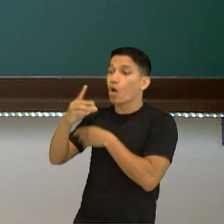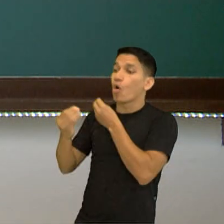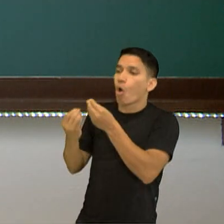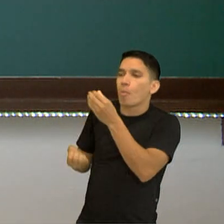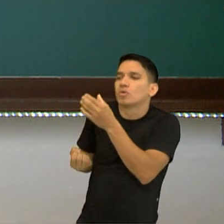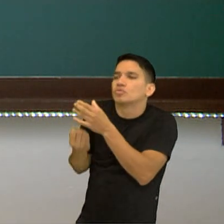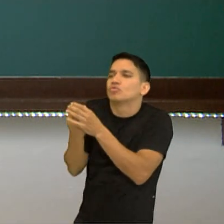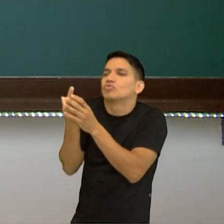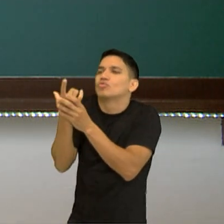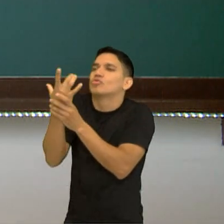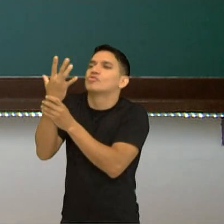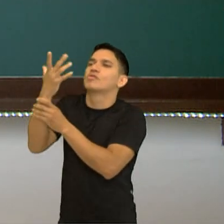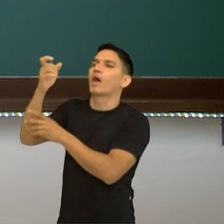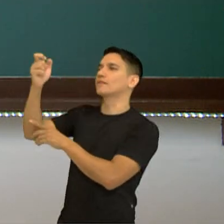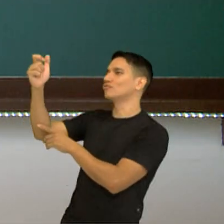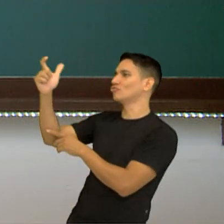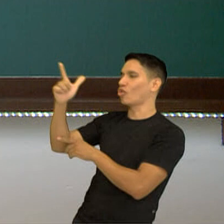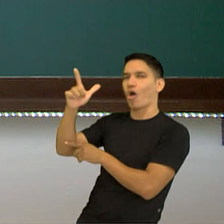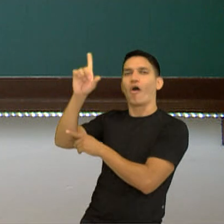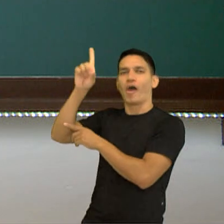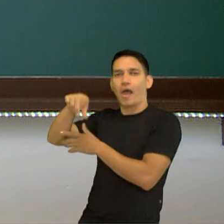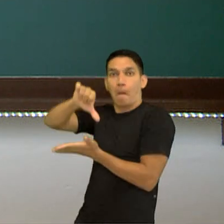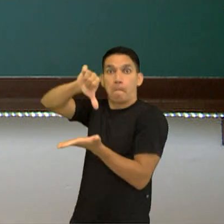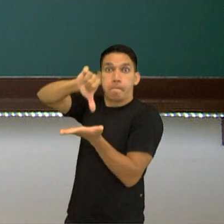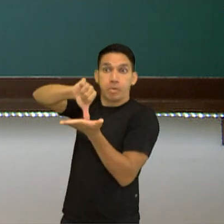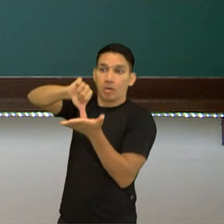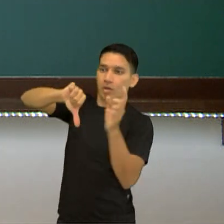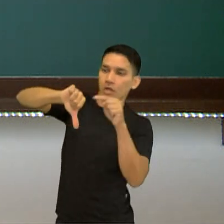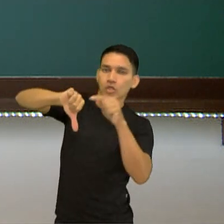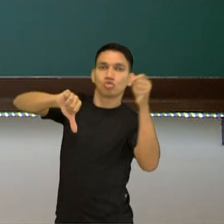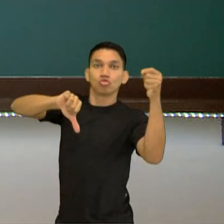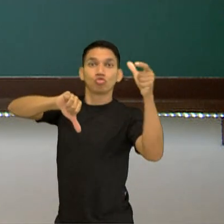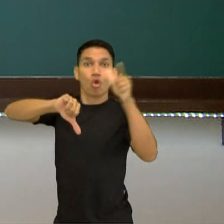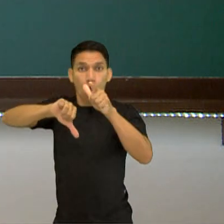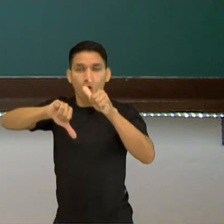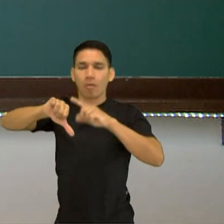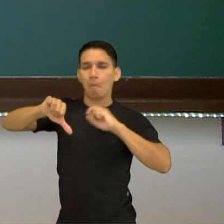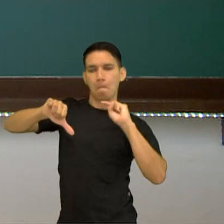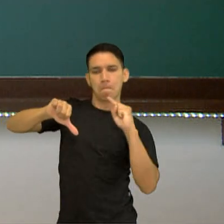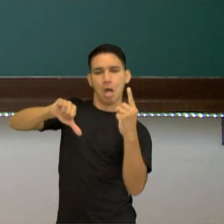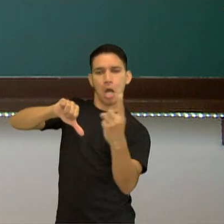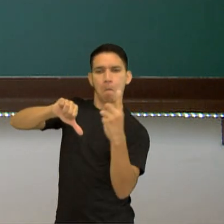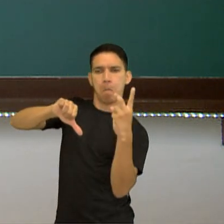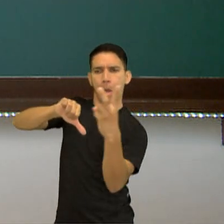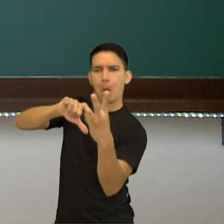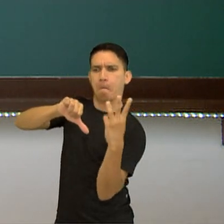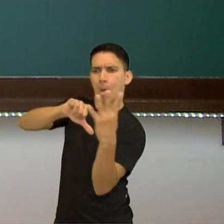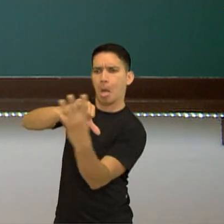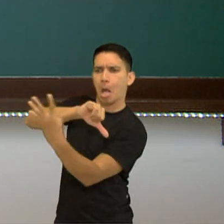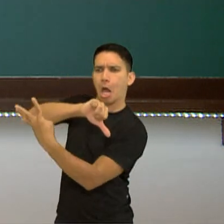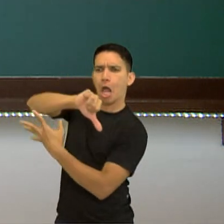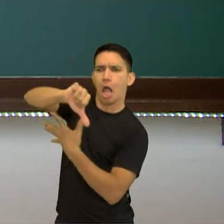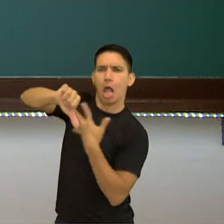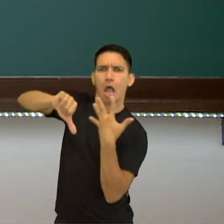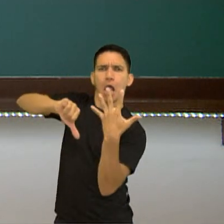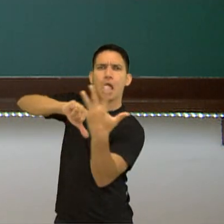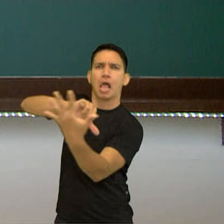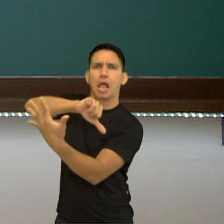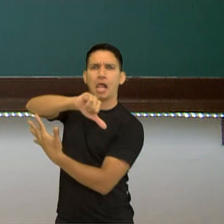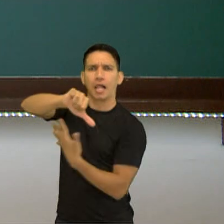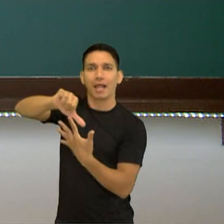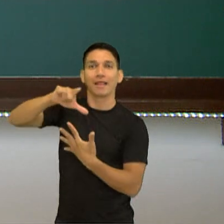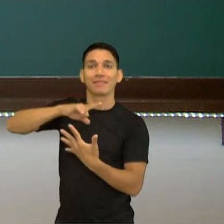da estrela que está no centro desse sistema solar, que é o Sol, e dos planetas e demais astros que integram o